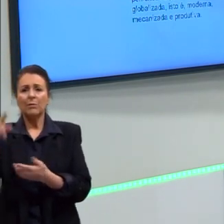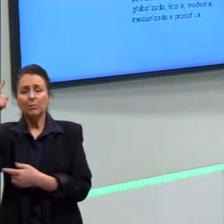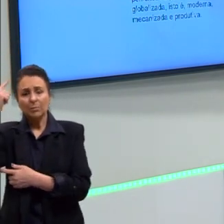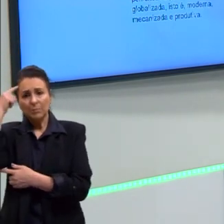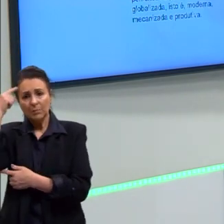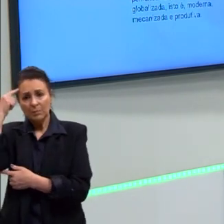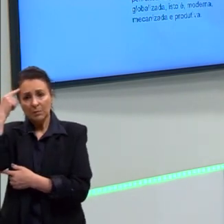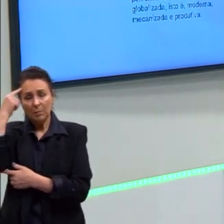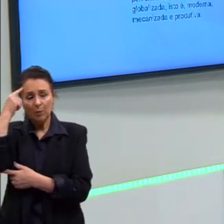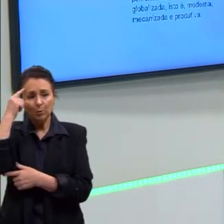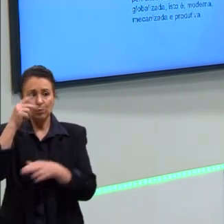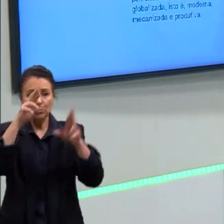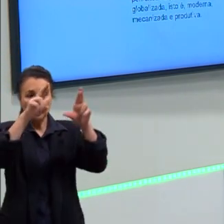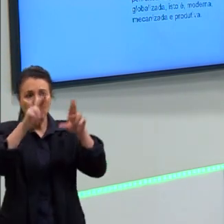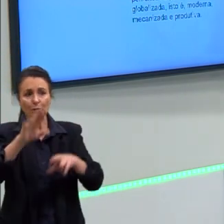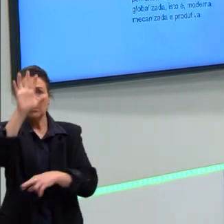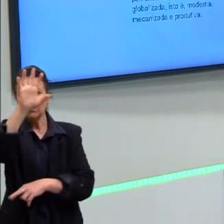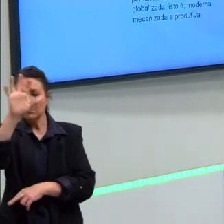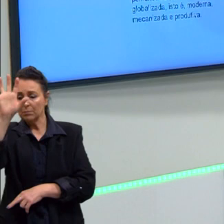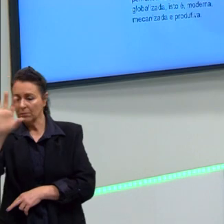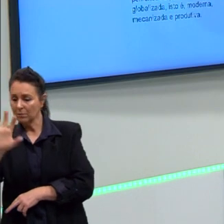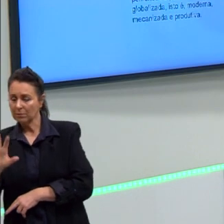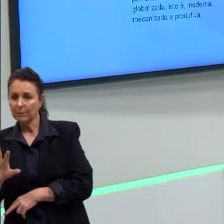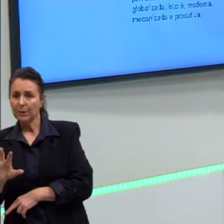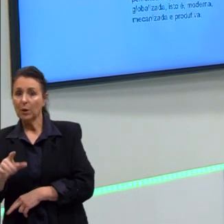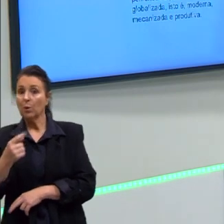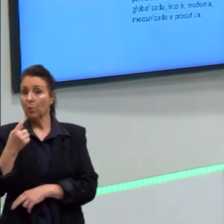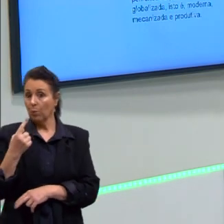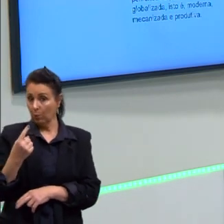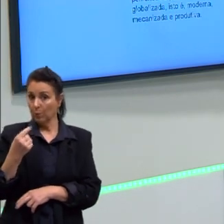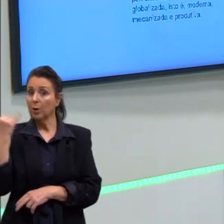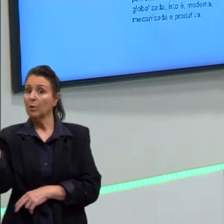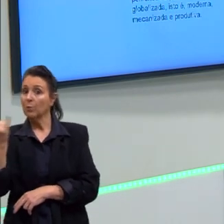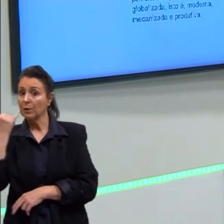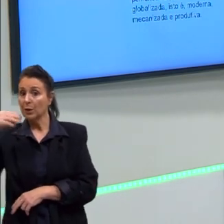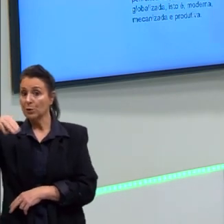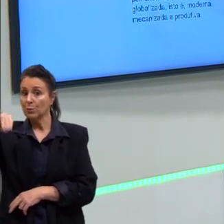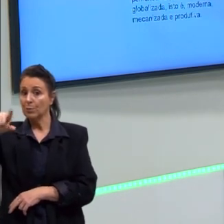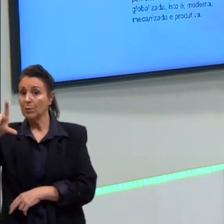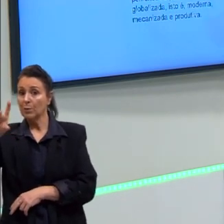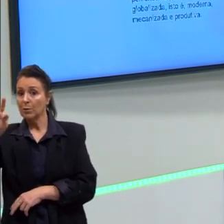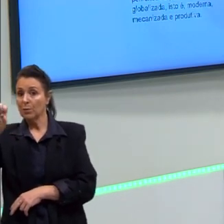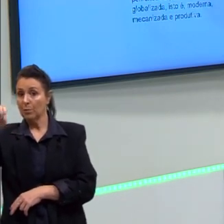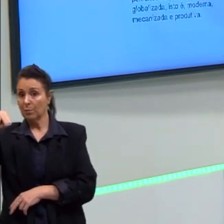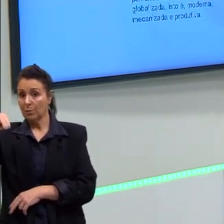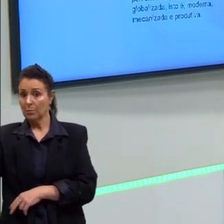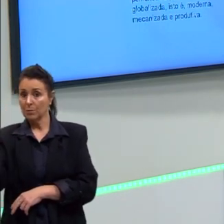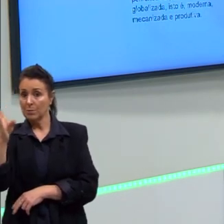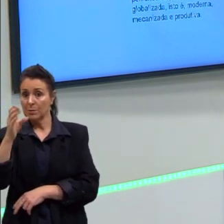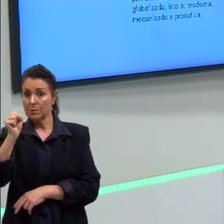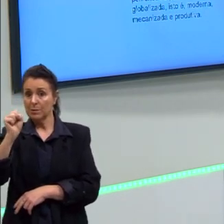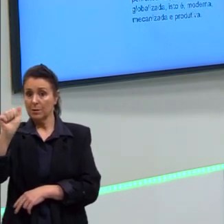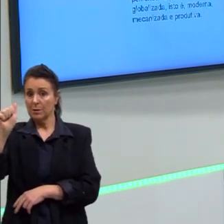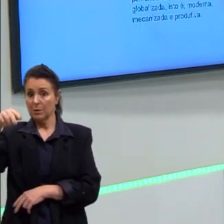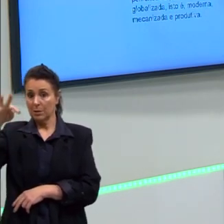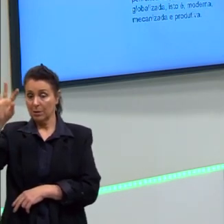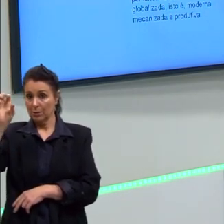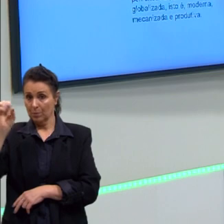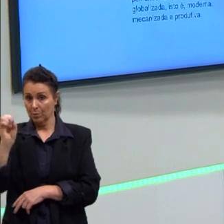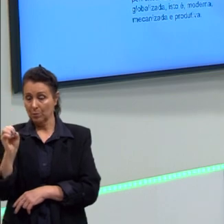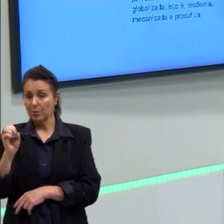pensamentos de regiões tá um grande Pensador um né O Professor Milton Santos que é um geógrafo e ele faz